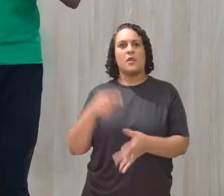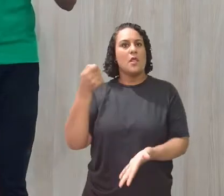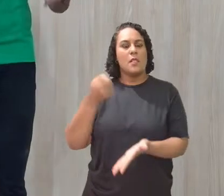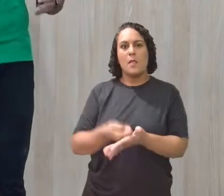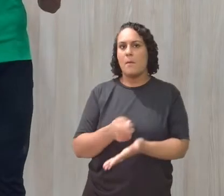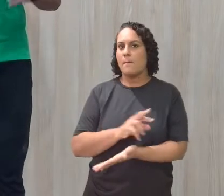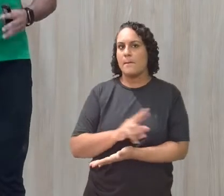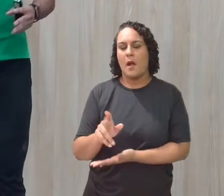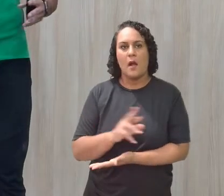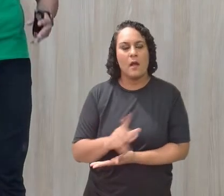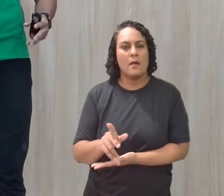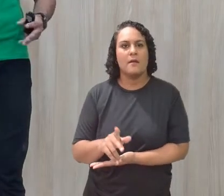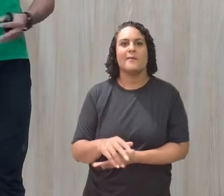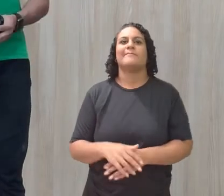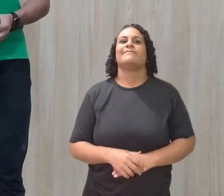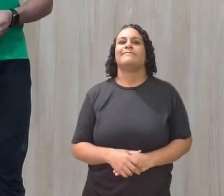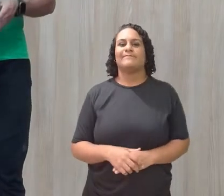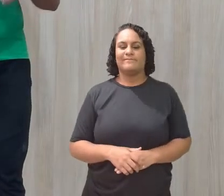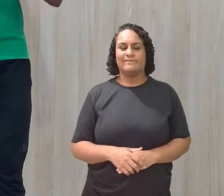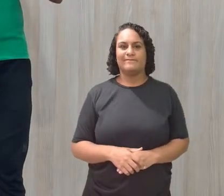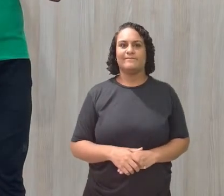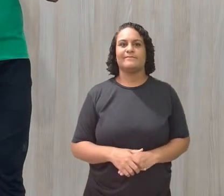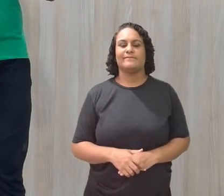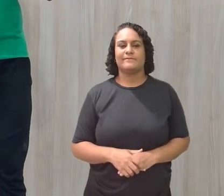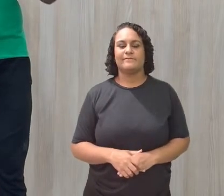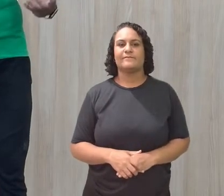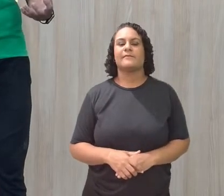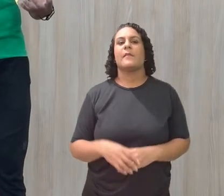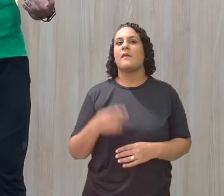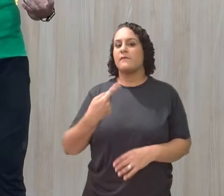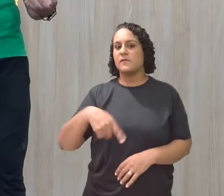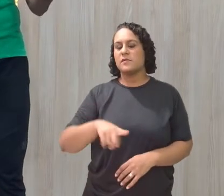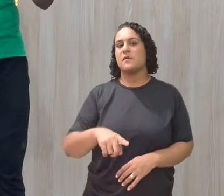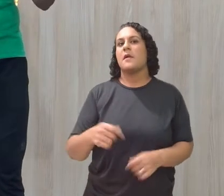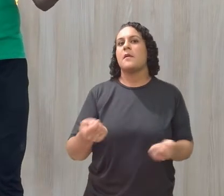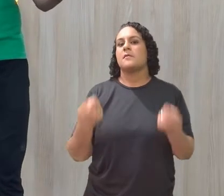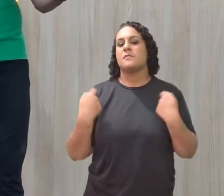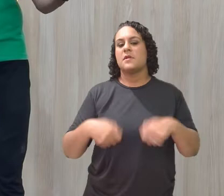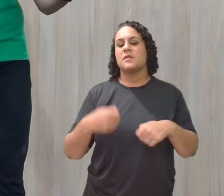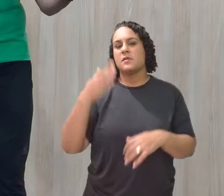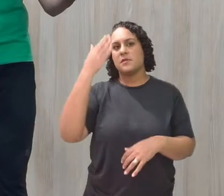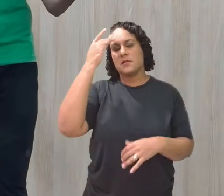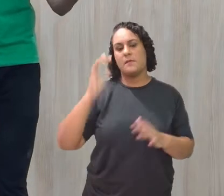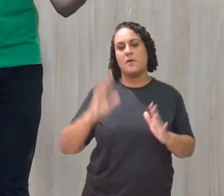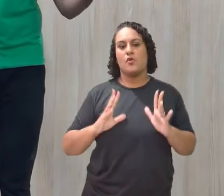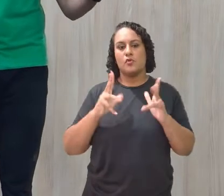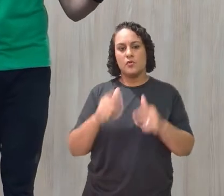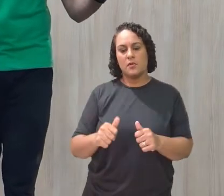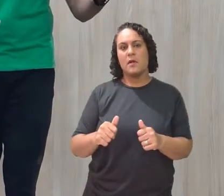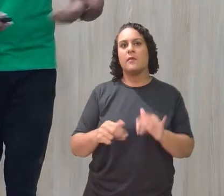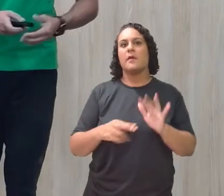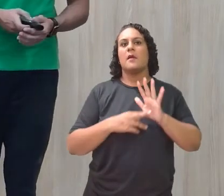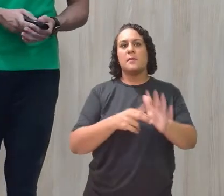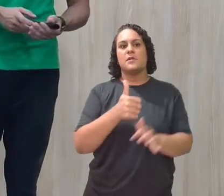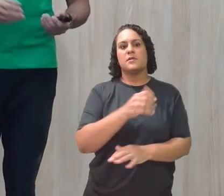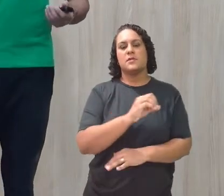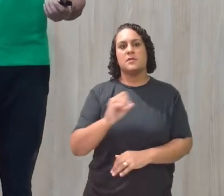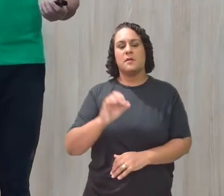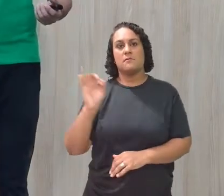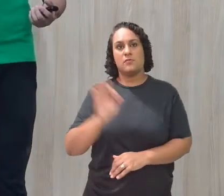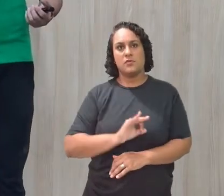estão fazendo o pagamento em dia? Então, você precisa ter essa ideia do total, que representa os 100%,